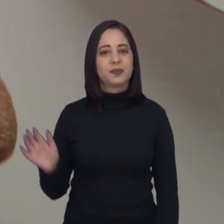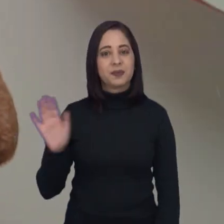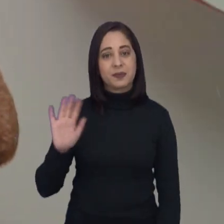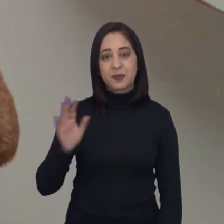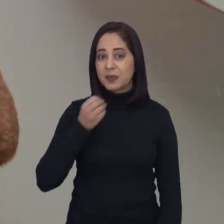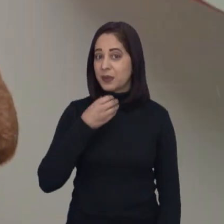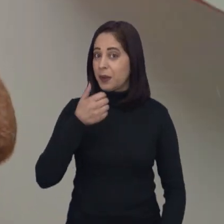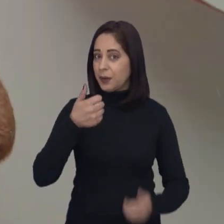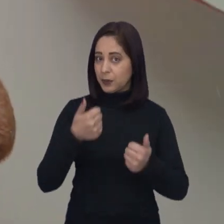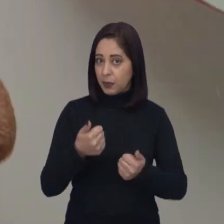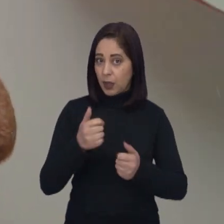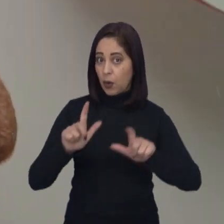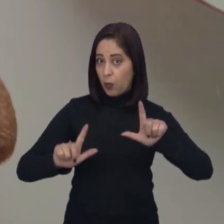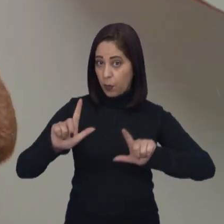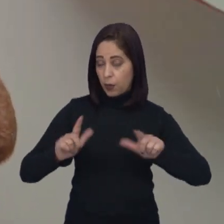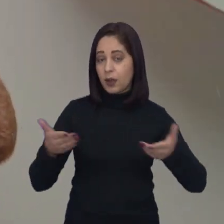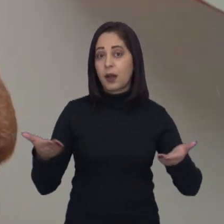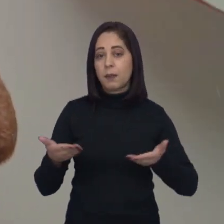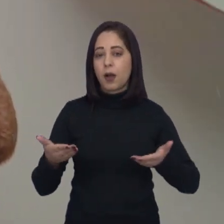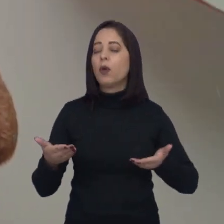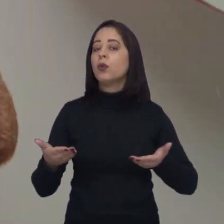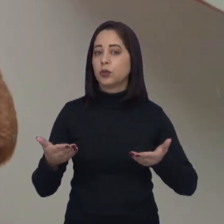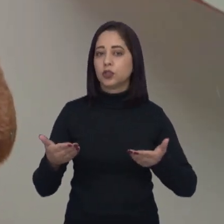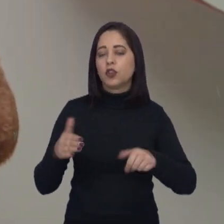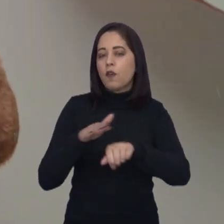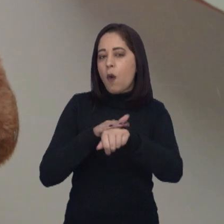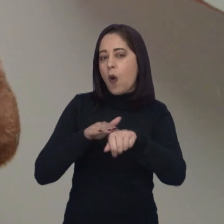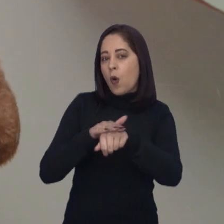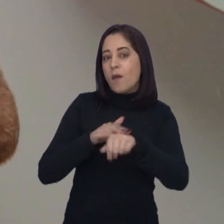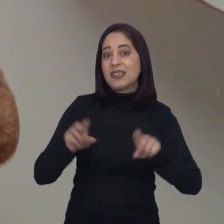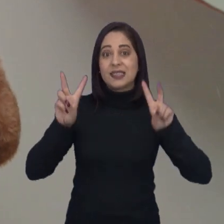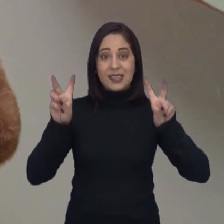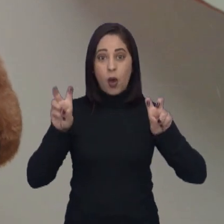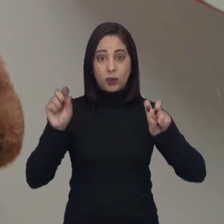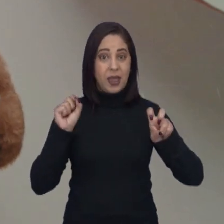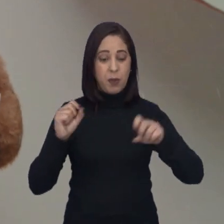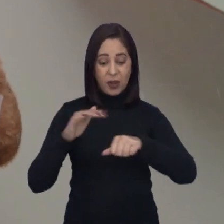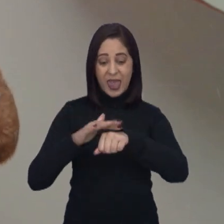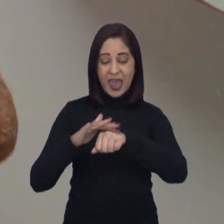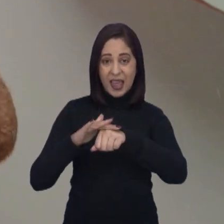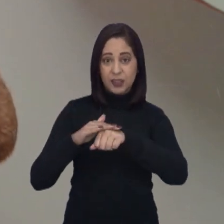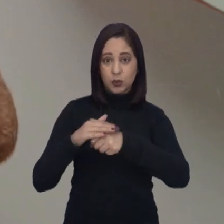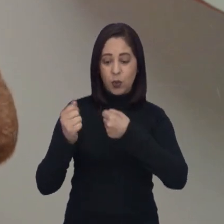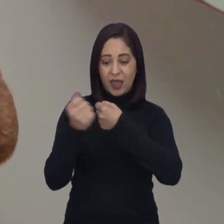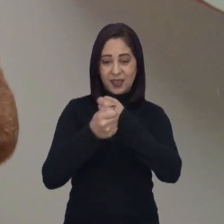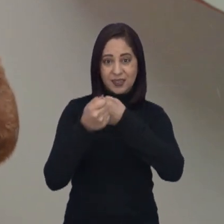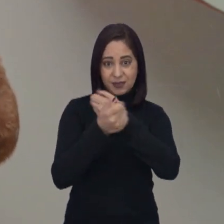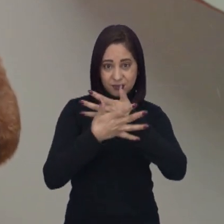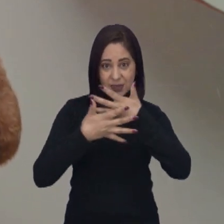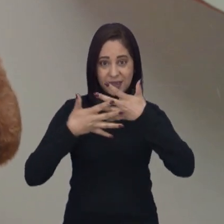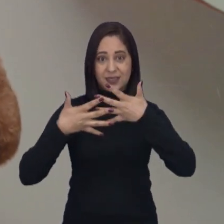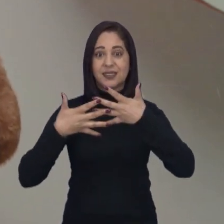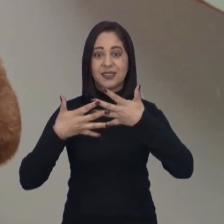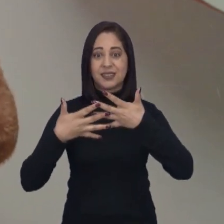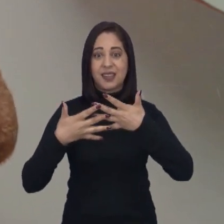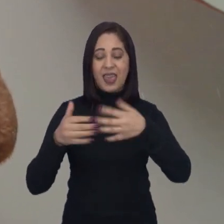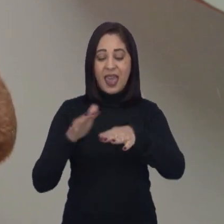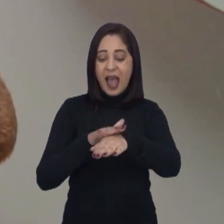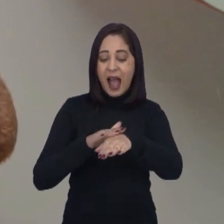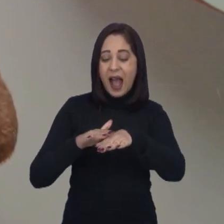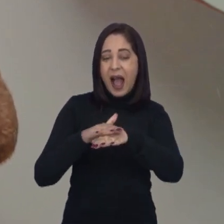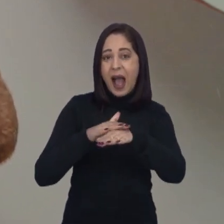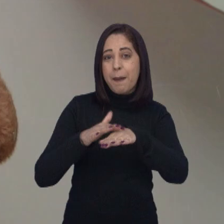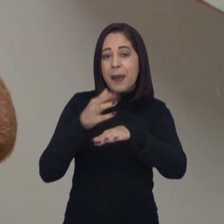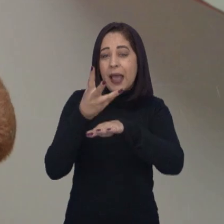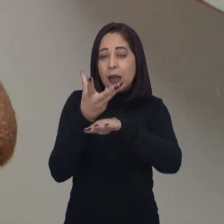Olá, tudo bem? No De Bem com Você de hoje vamos falar sobre vitiligo, uma doença caracterizada pela perda da